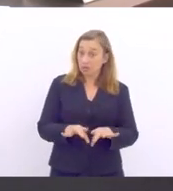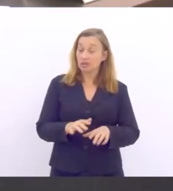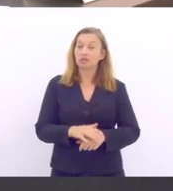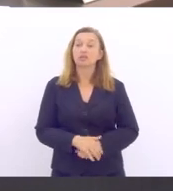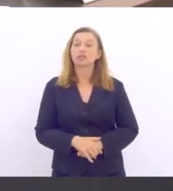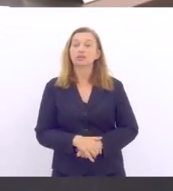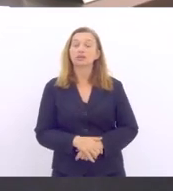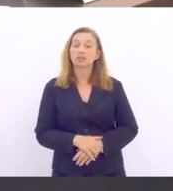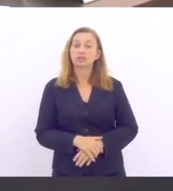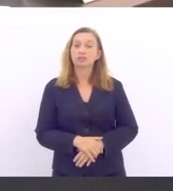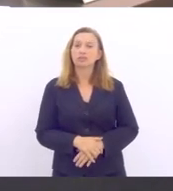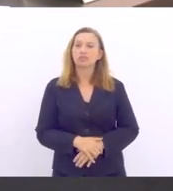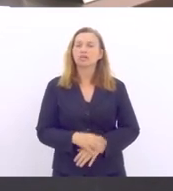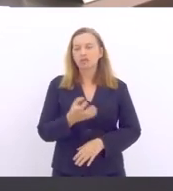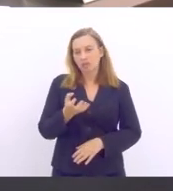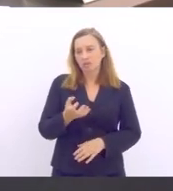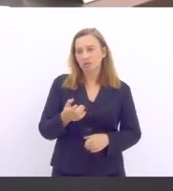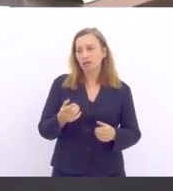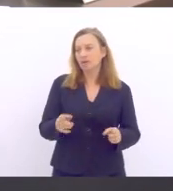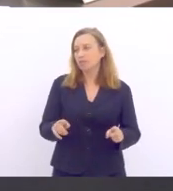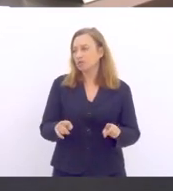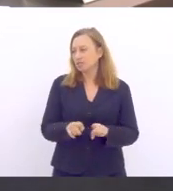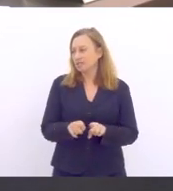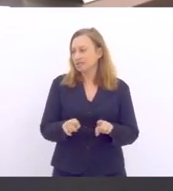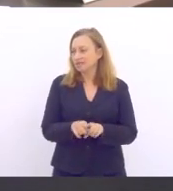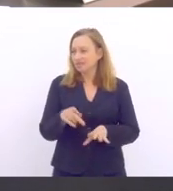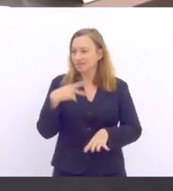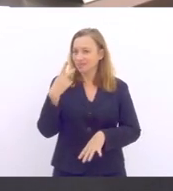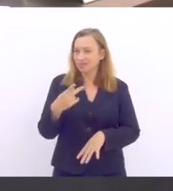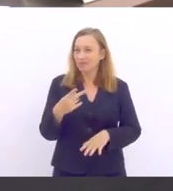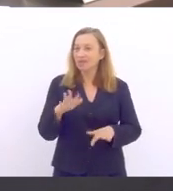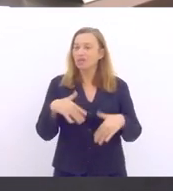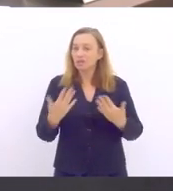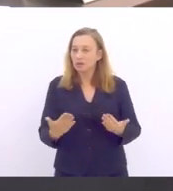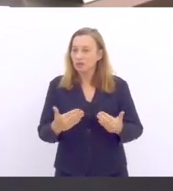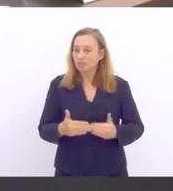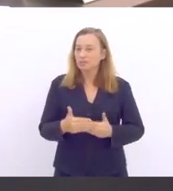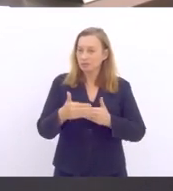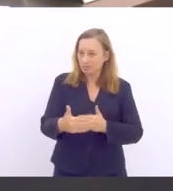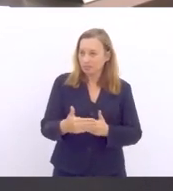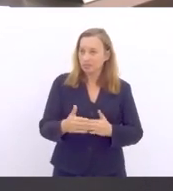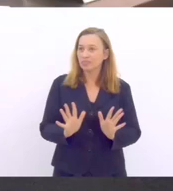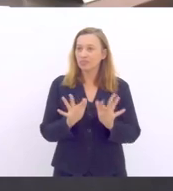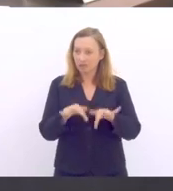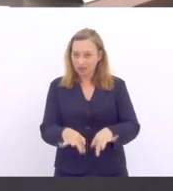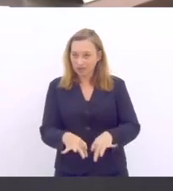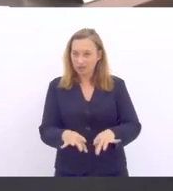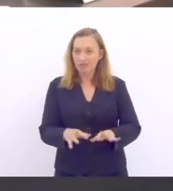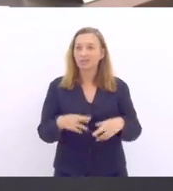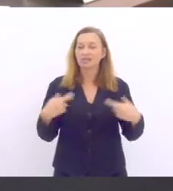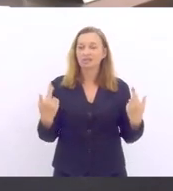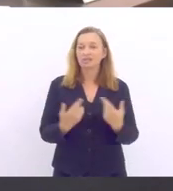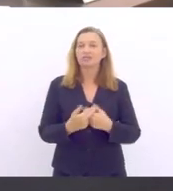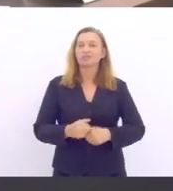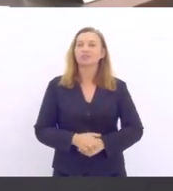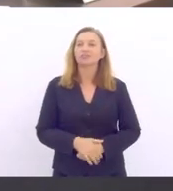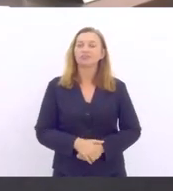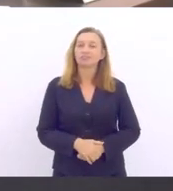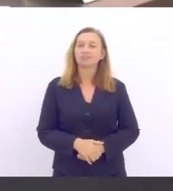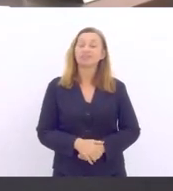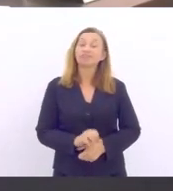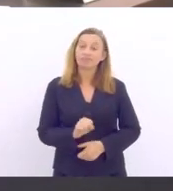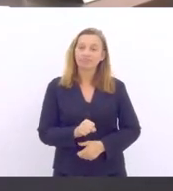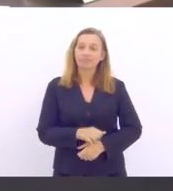os esclarecimentos. Eu também quero dar depois um esclarecimento, qual vai ser o próximo passo. Então, encerramos essa audiência.